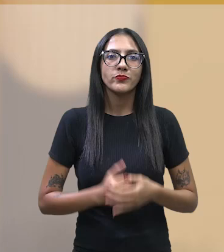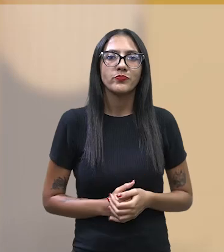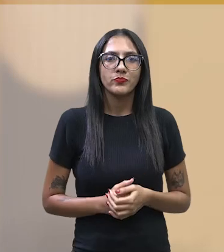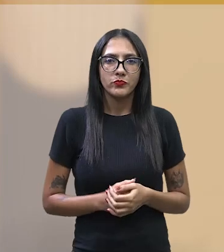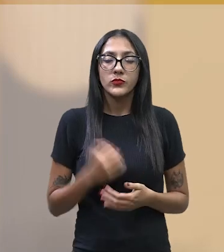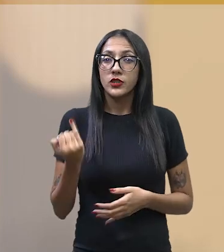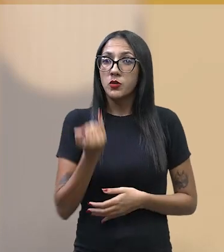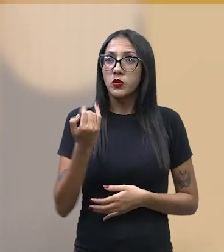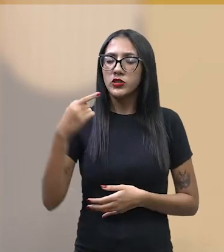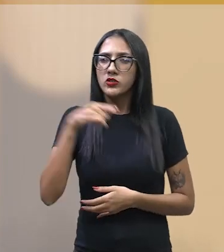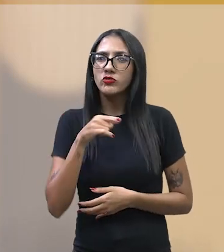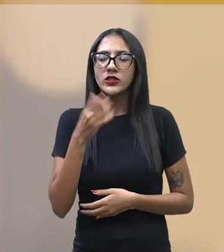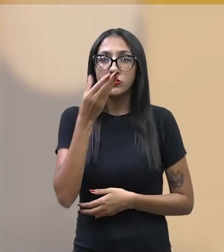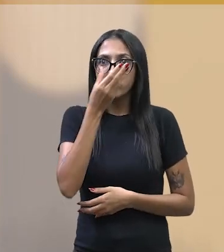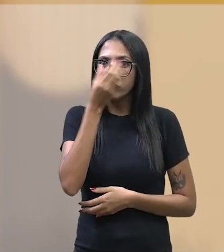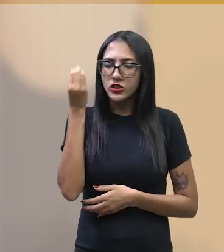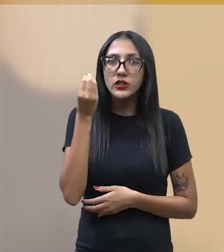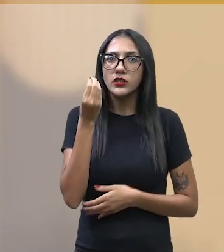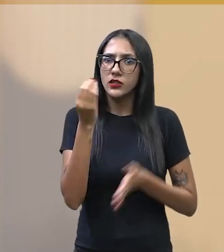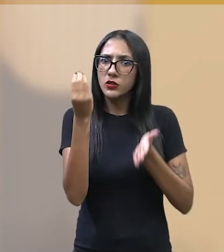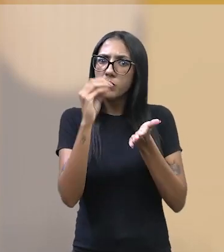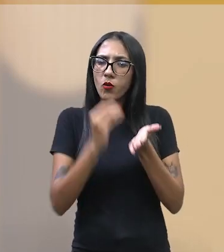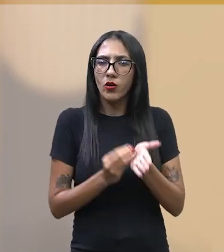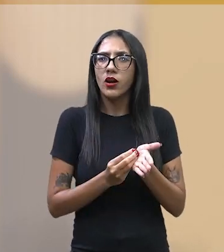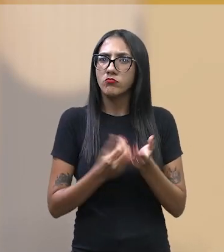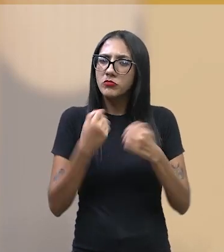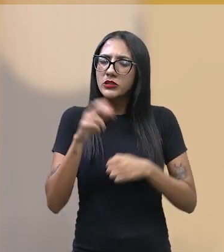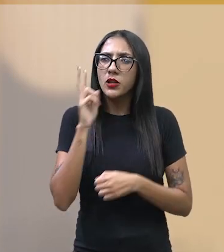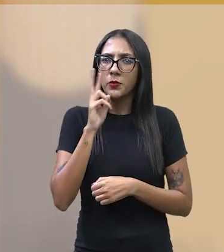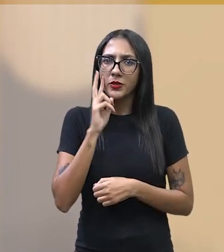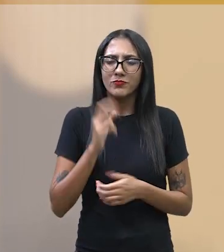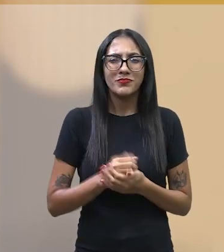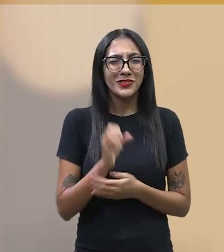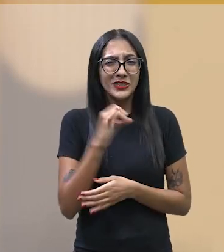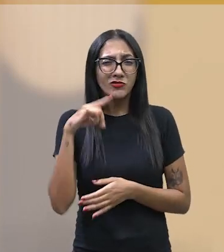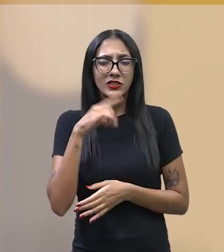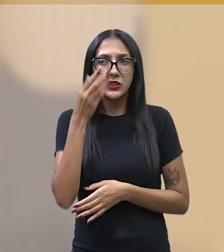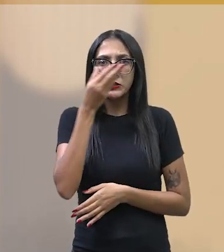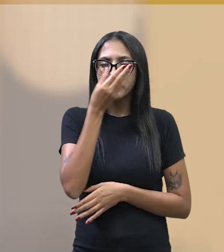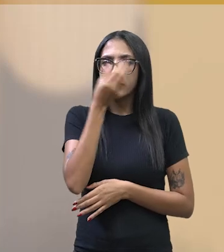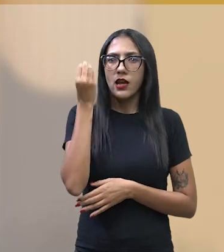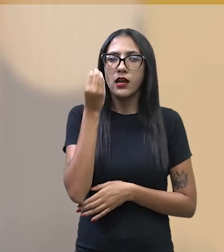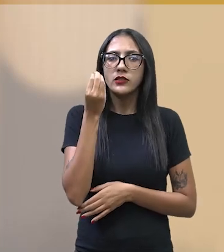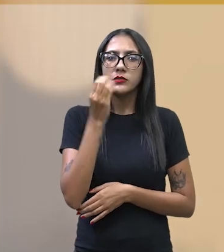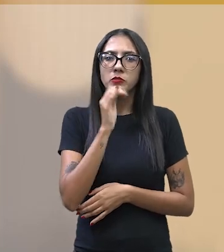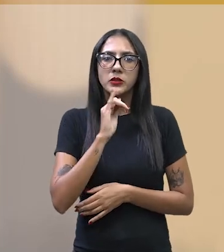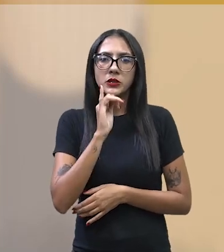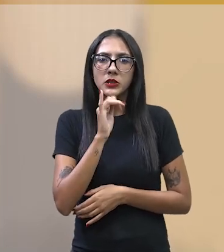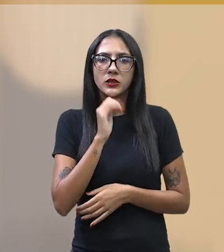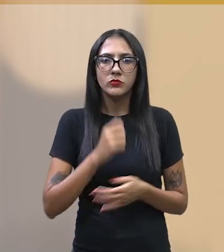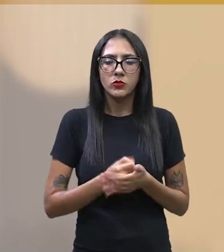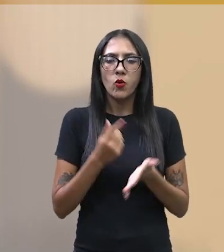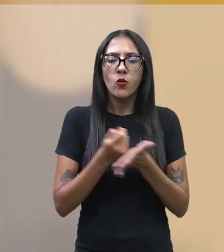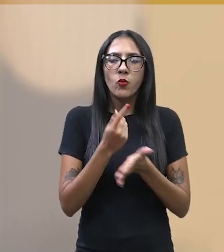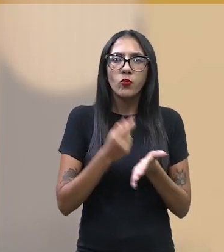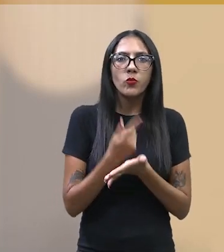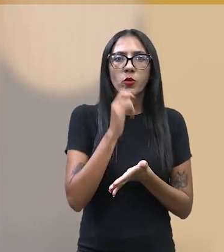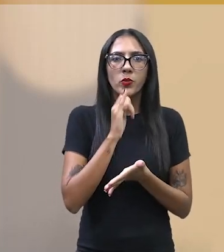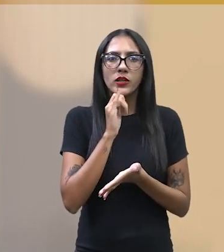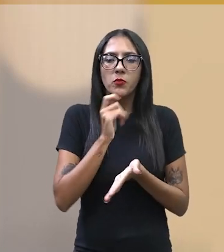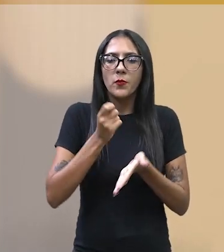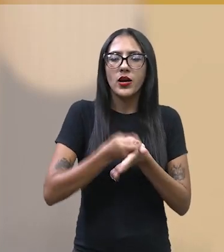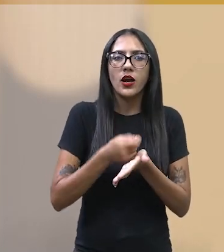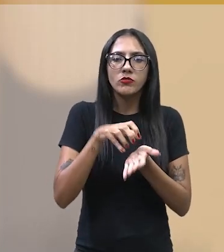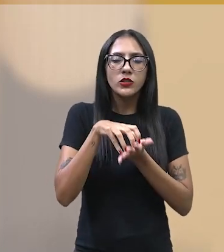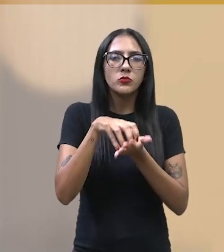esquecer nenhum detalhe. O que muitas vezes a gente acaba esquecendo, por exemplo, é que a gente gasta com o transporte